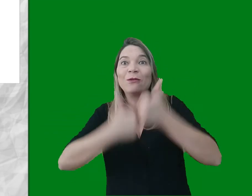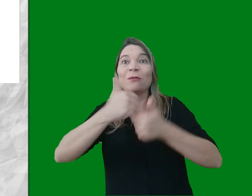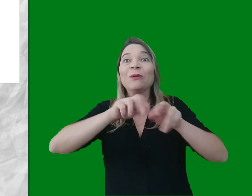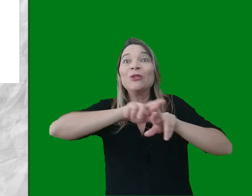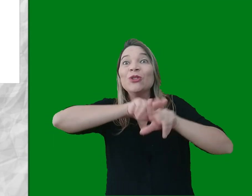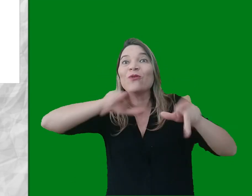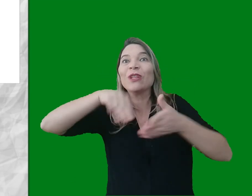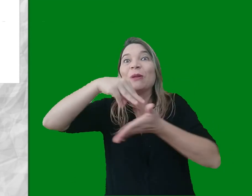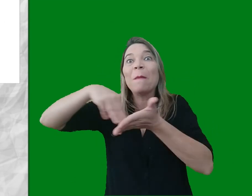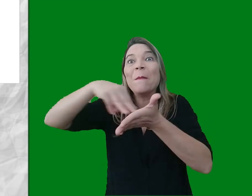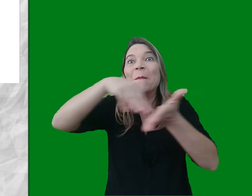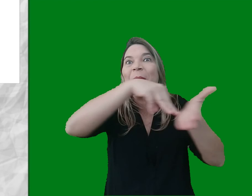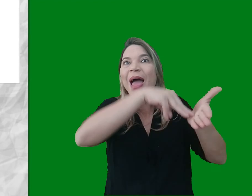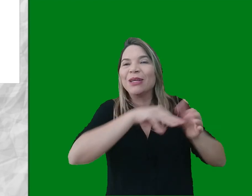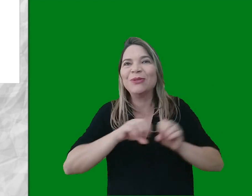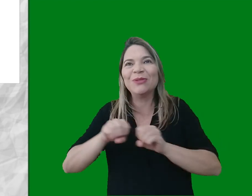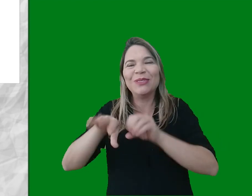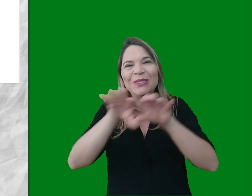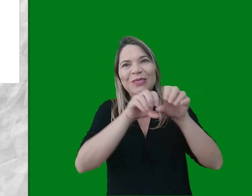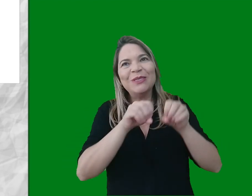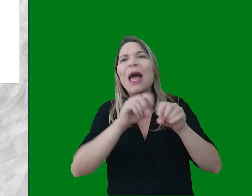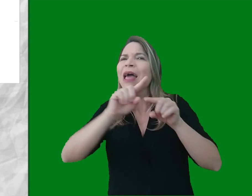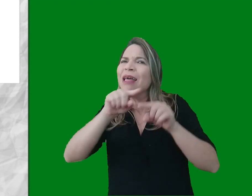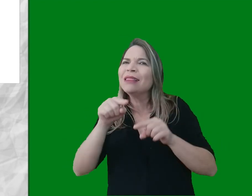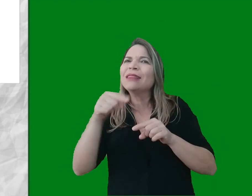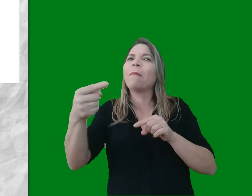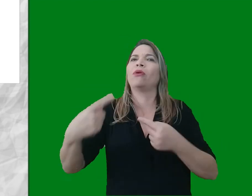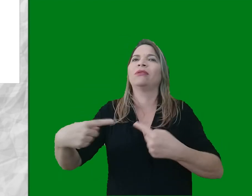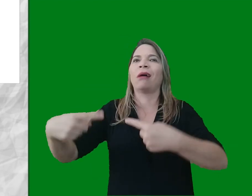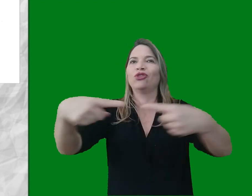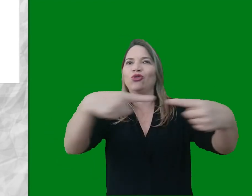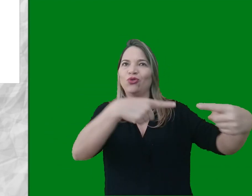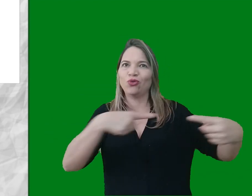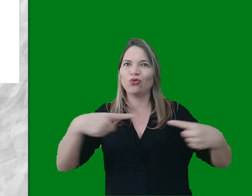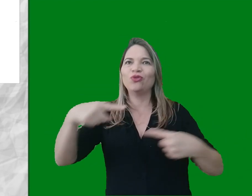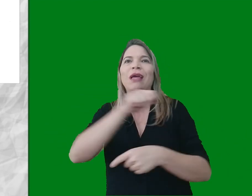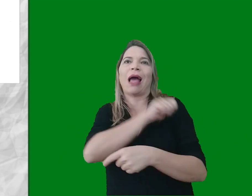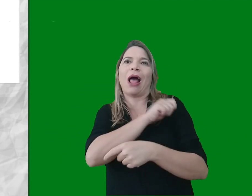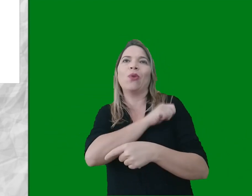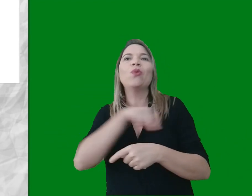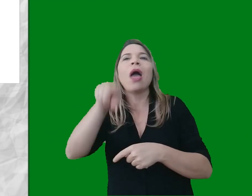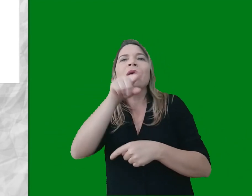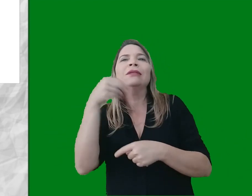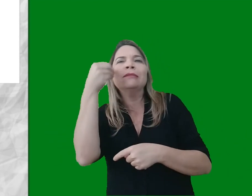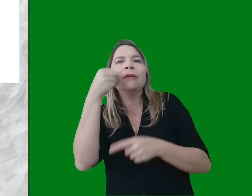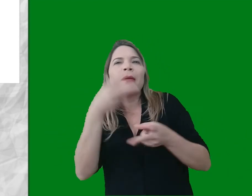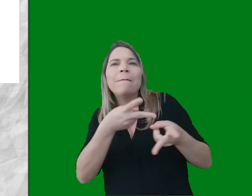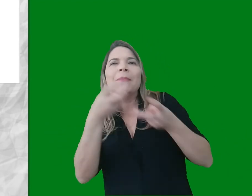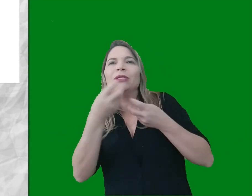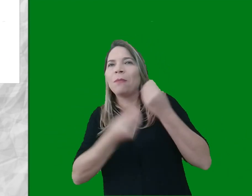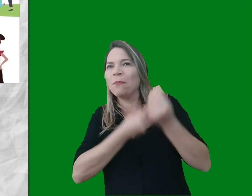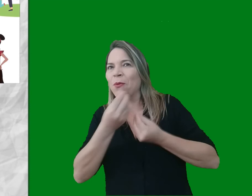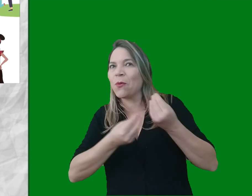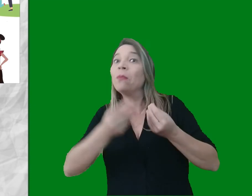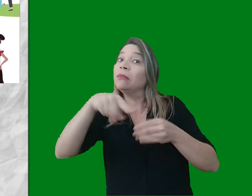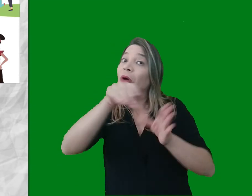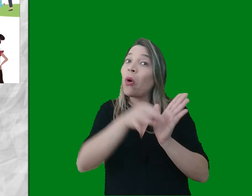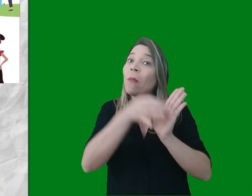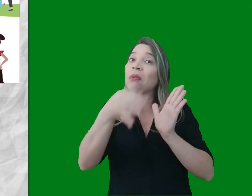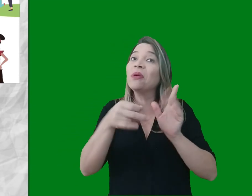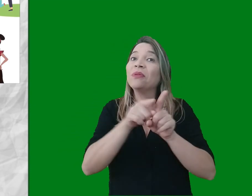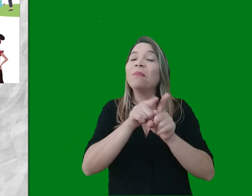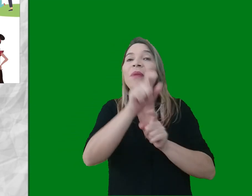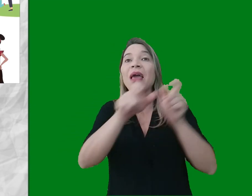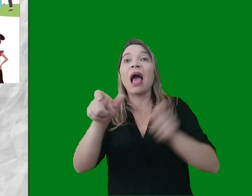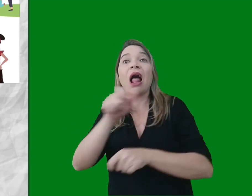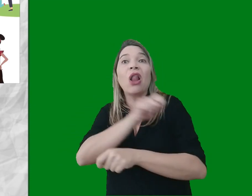diferentes métodos de ensino e que, posteriormente, seja debatido com os alunos as impressões que tiveram sobre os métodos. Sugerem também que os